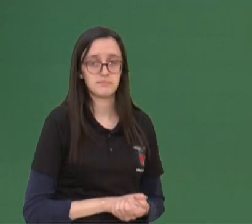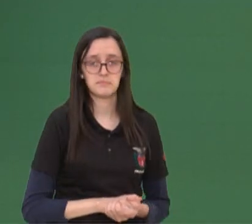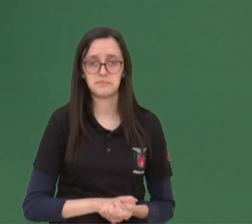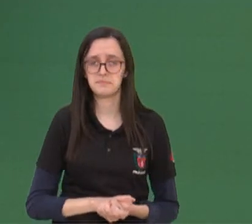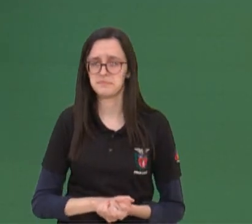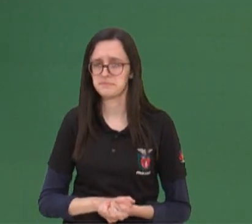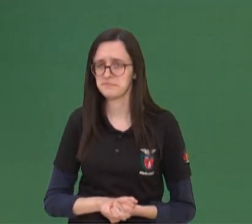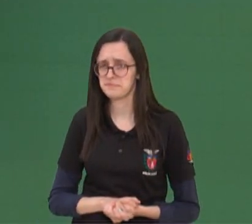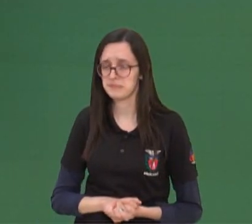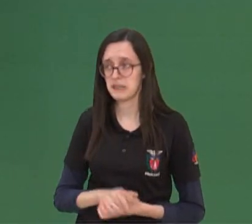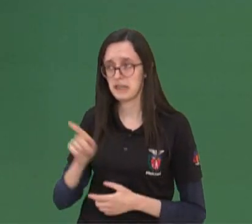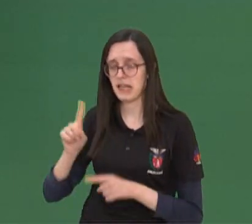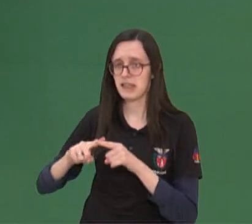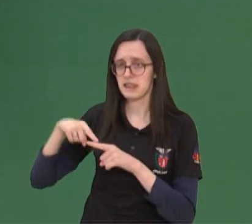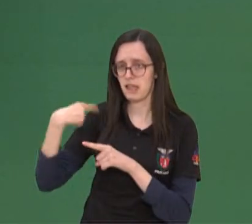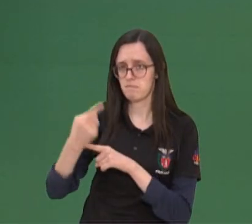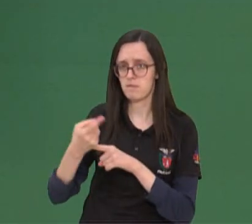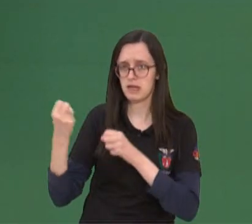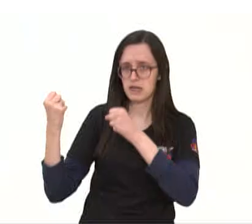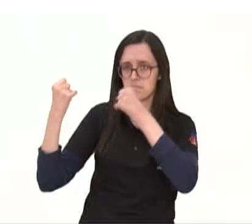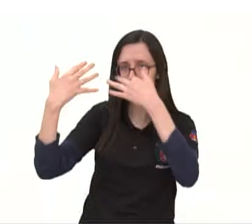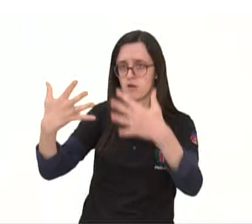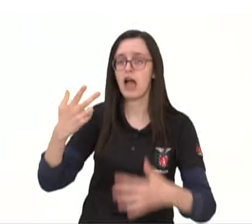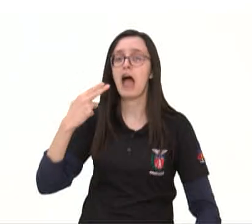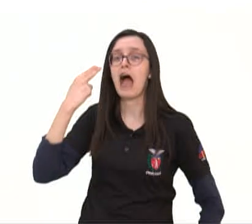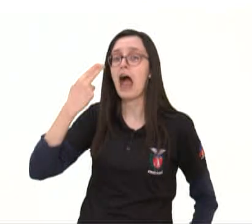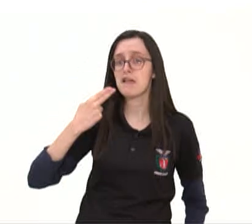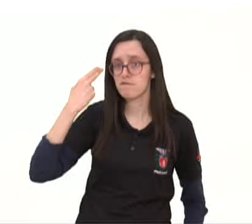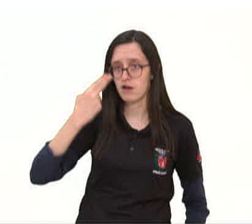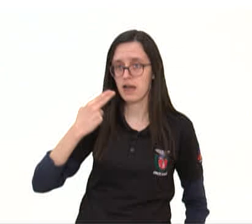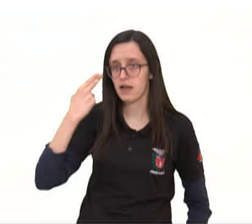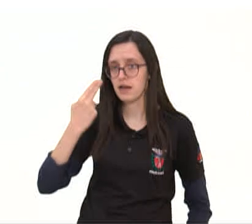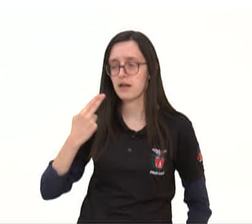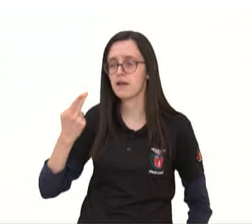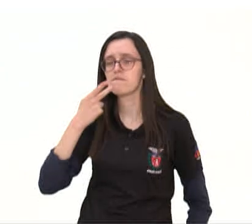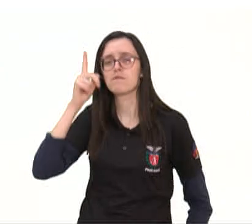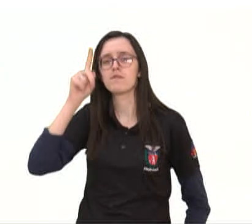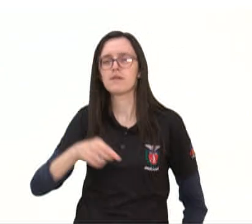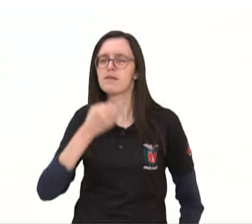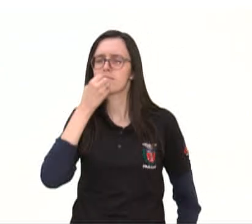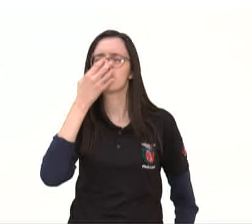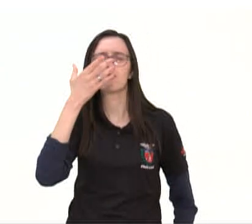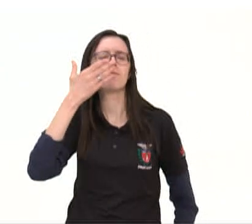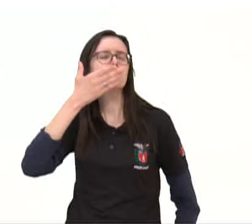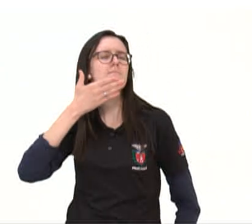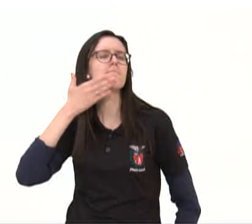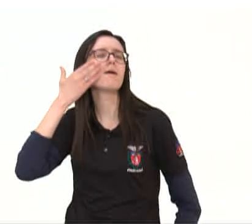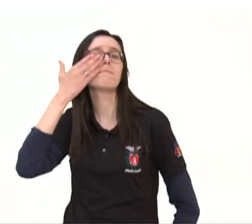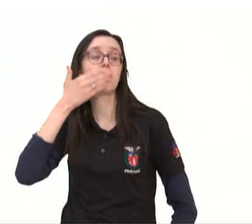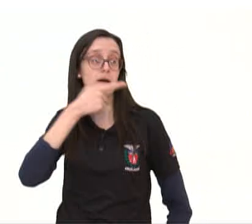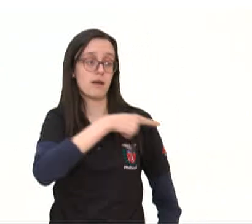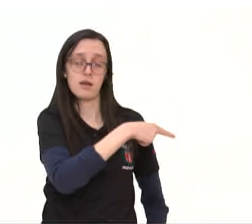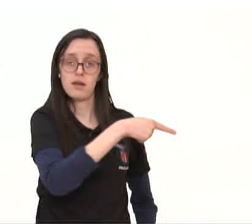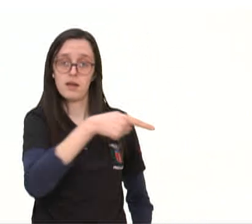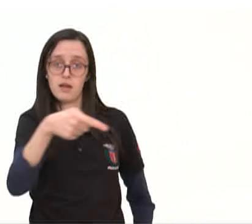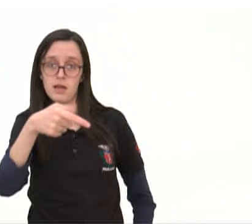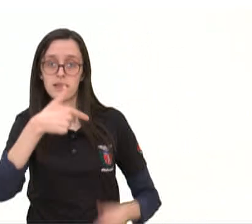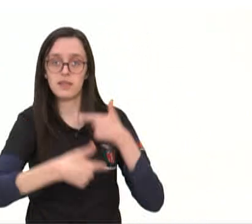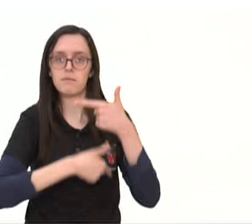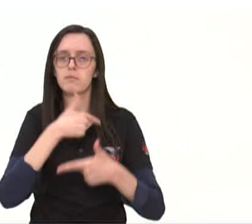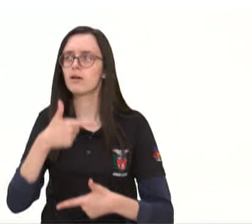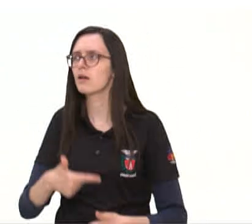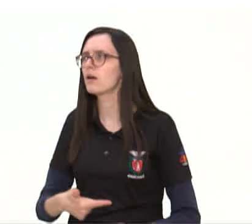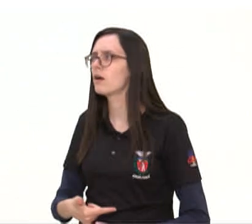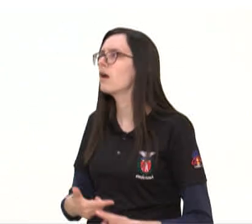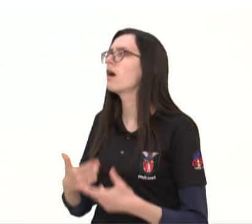Como ele disse depois ao advogado, fora um belo discurso e os trabalhadores estavam